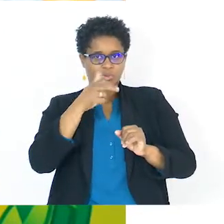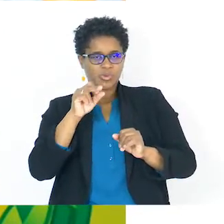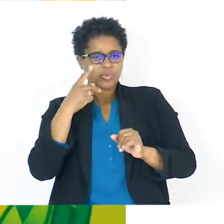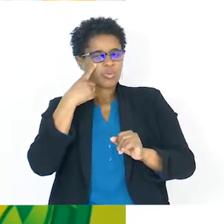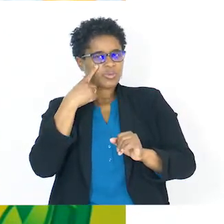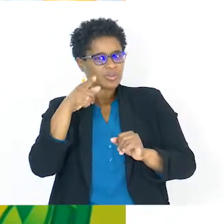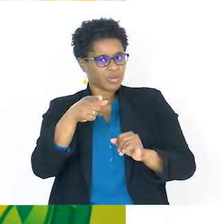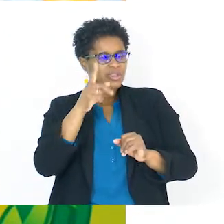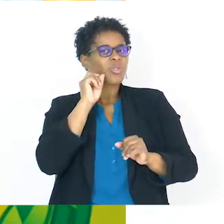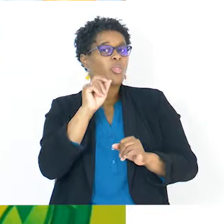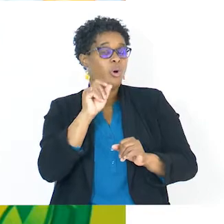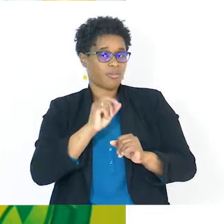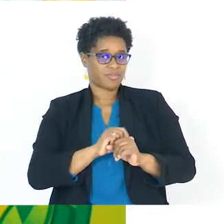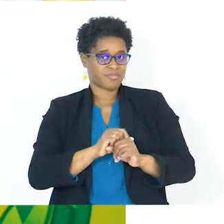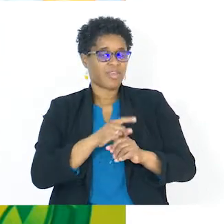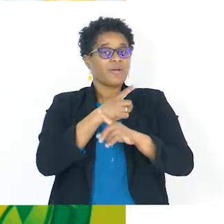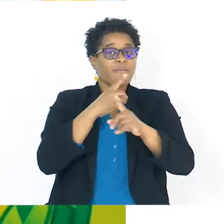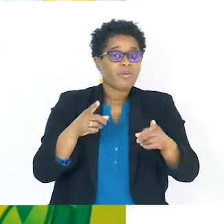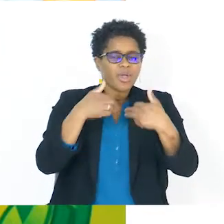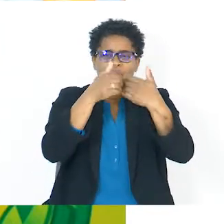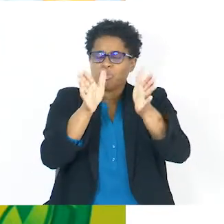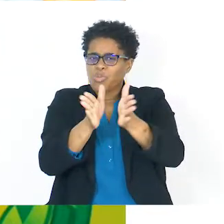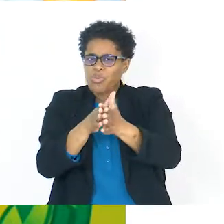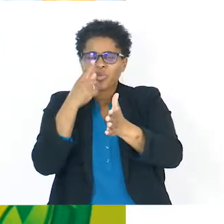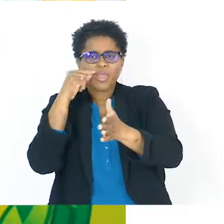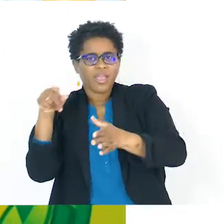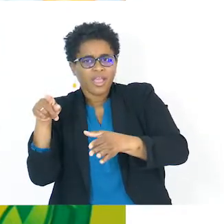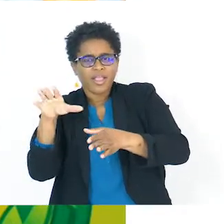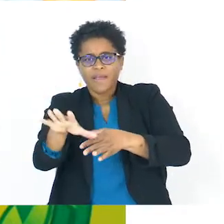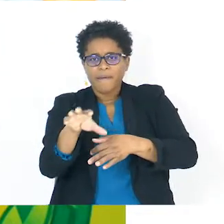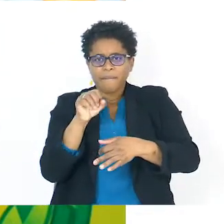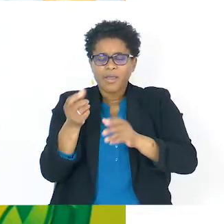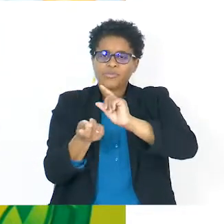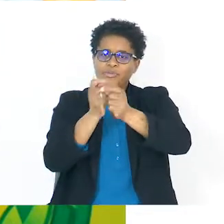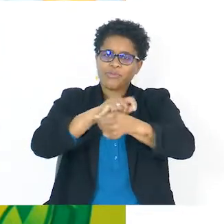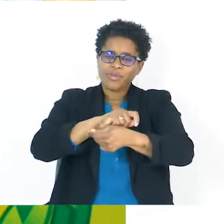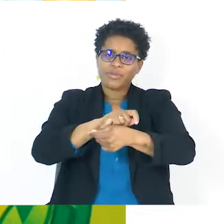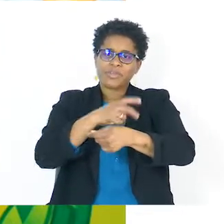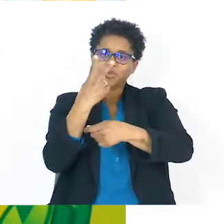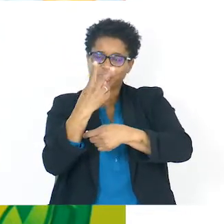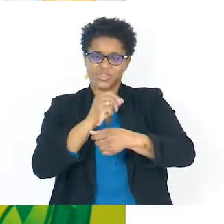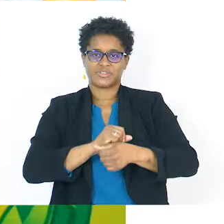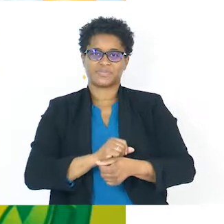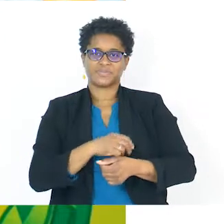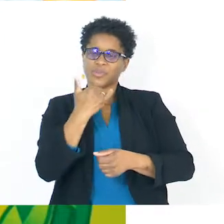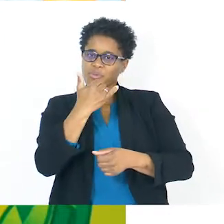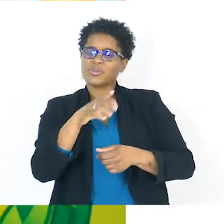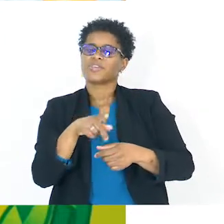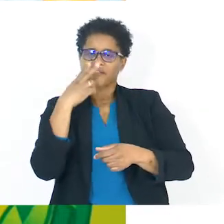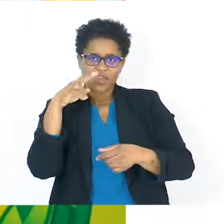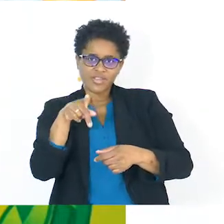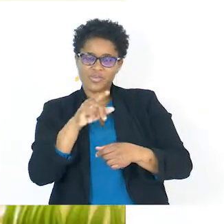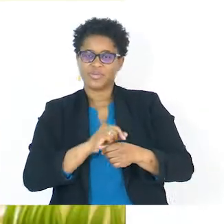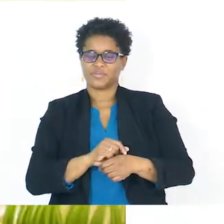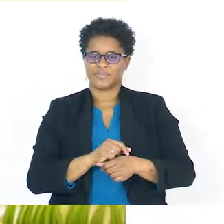era conhecido por esse nome porque tudo que ele tocava se transformava em dois. Veja